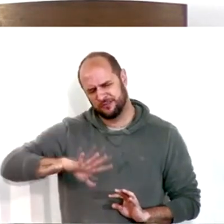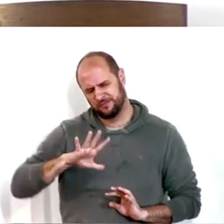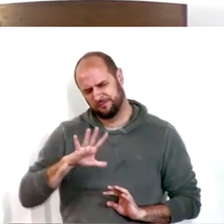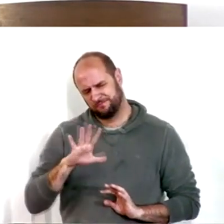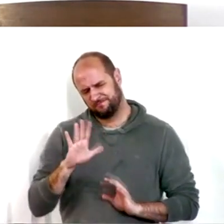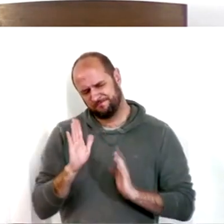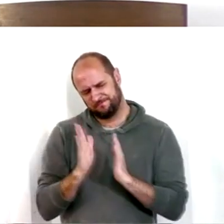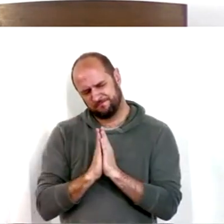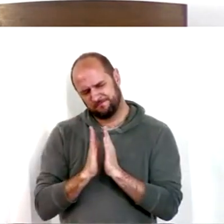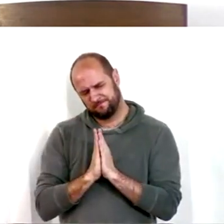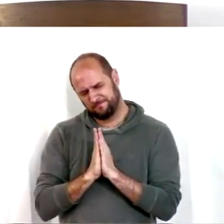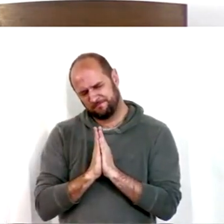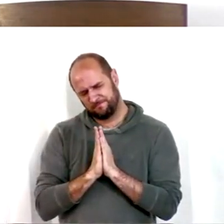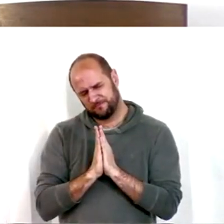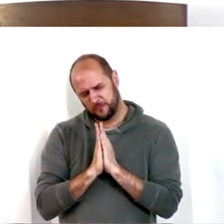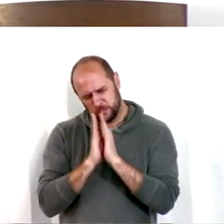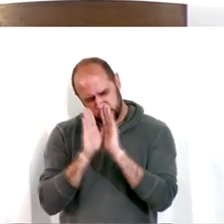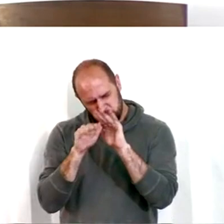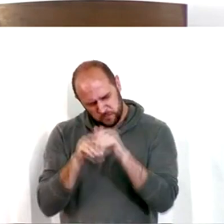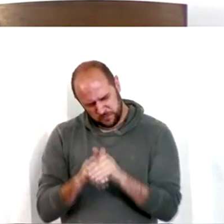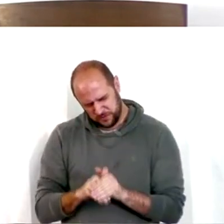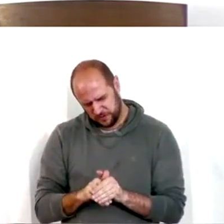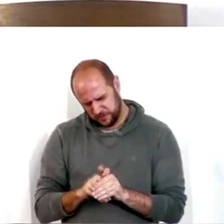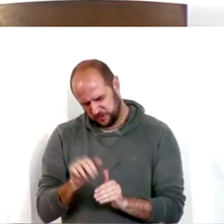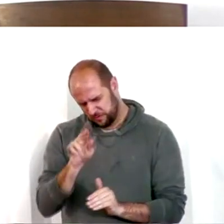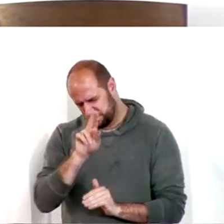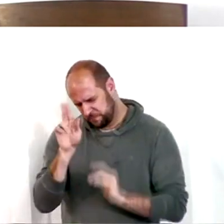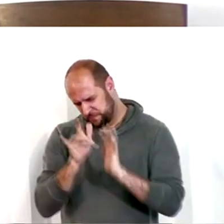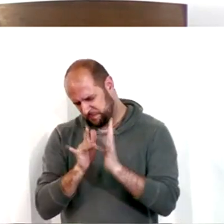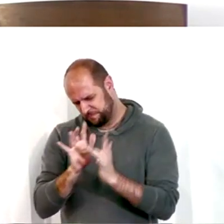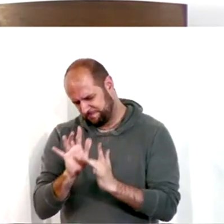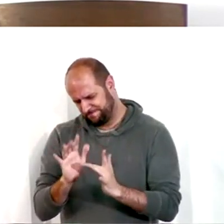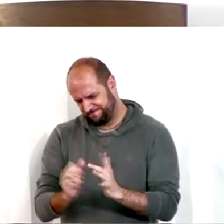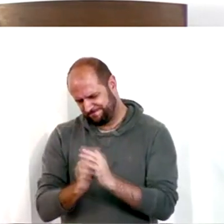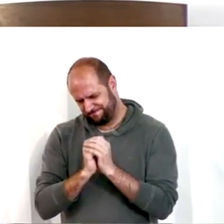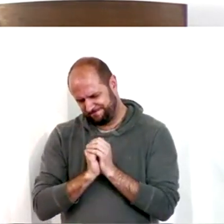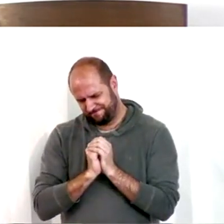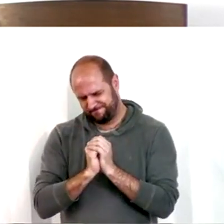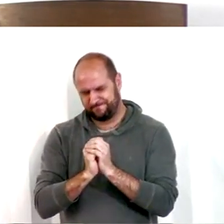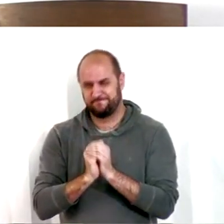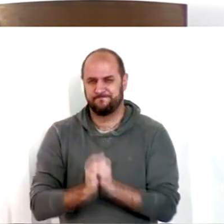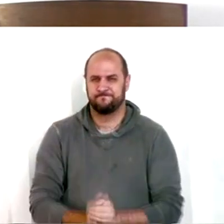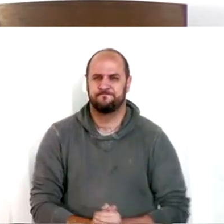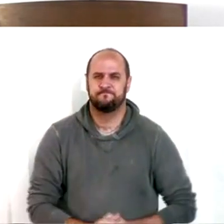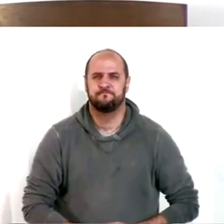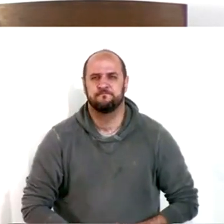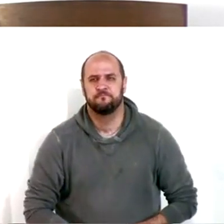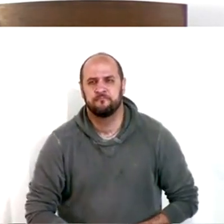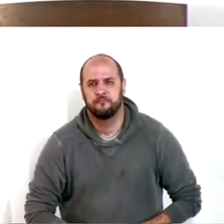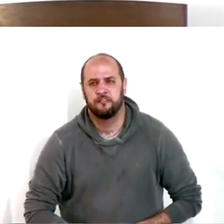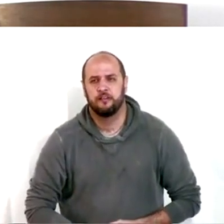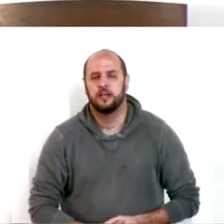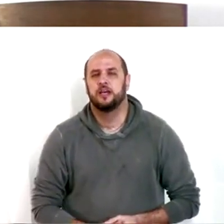Oramos a Ti humildemente, no nome de Jesus Cristo. Amém.